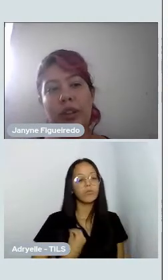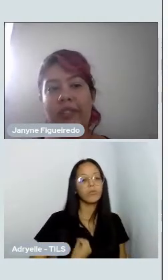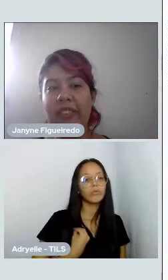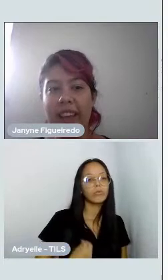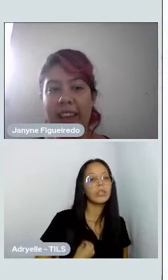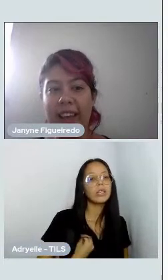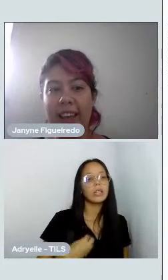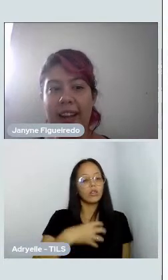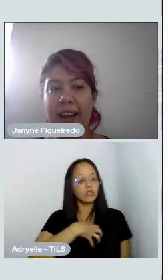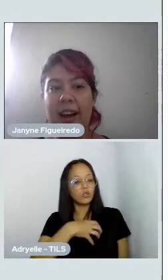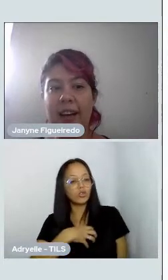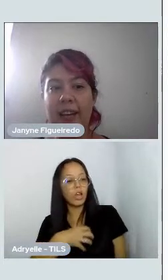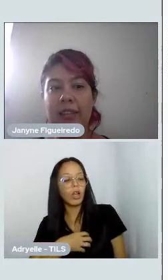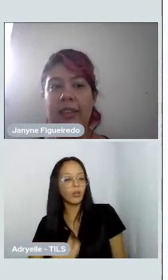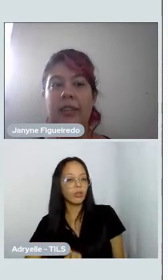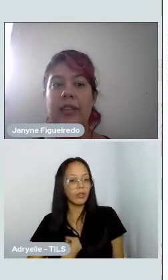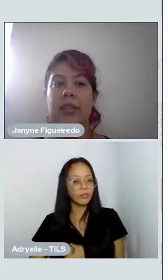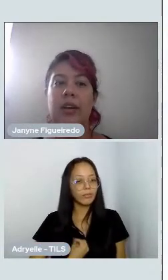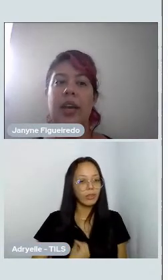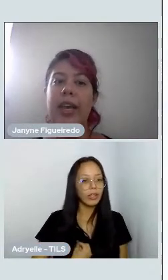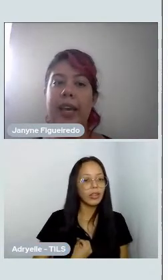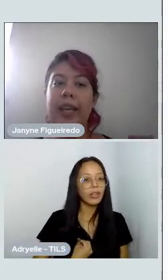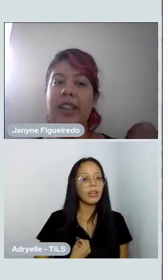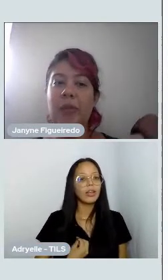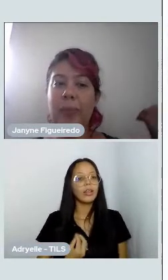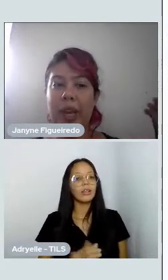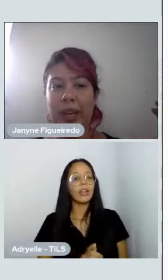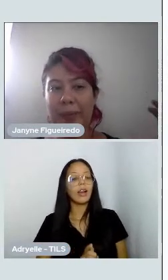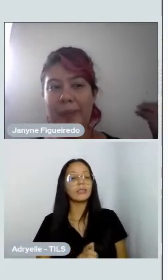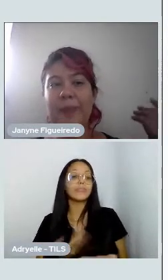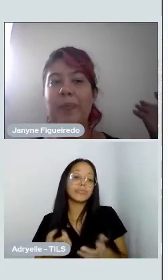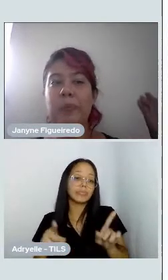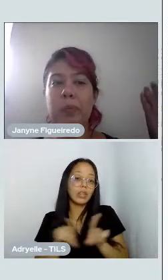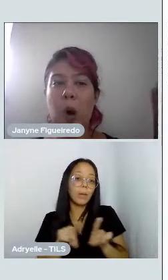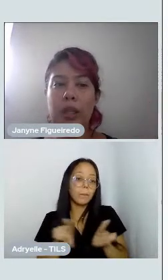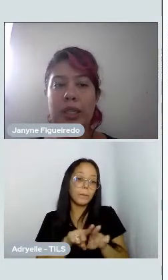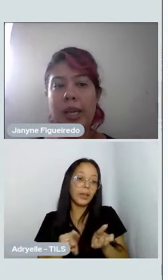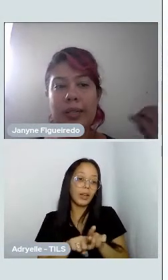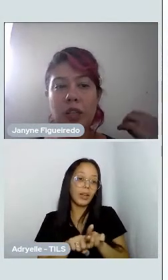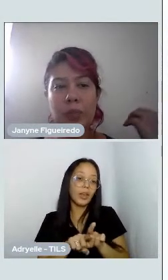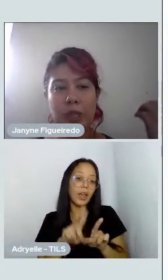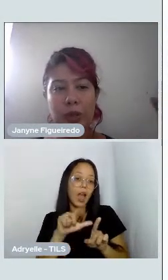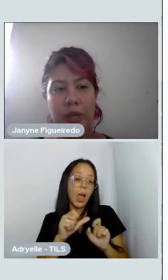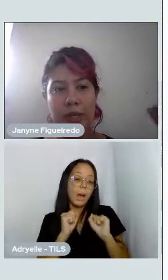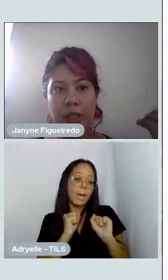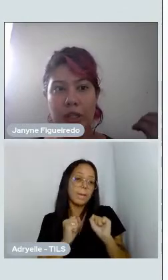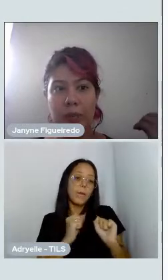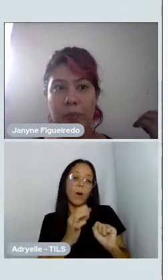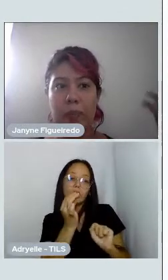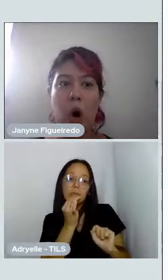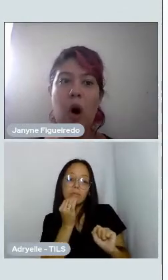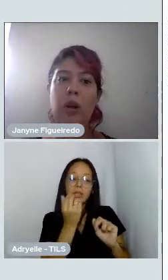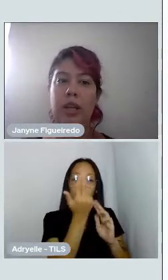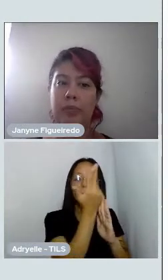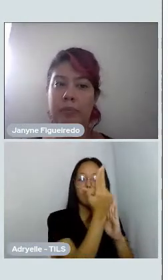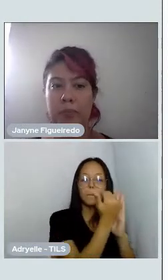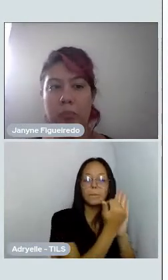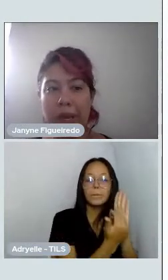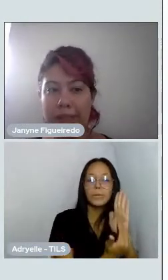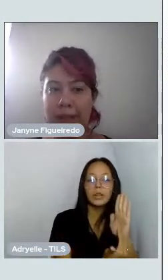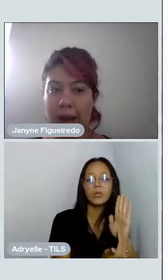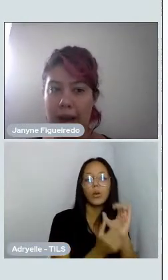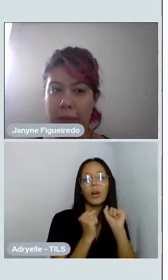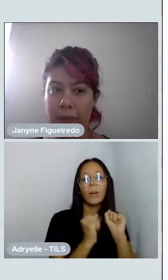seu estilo de vida. E também essas pinturas a gente